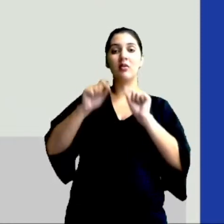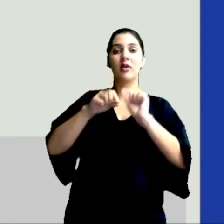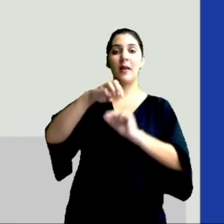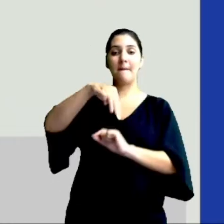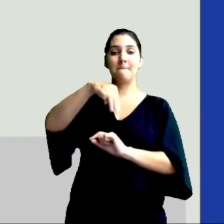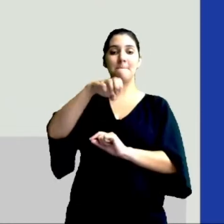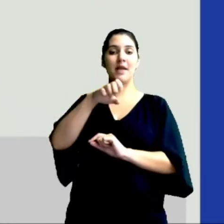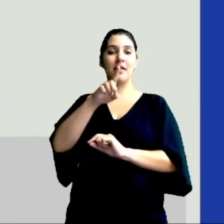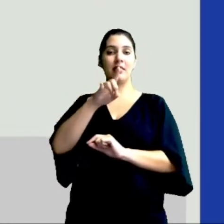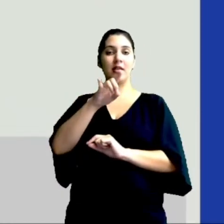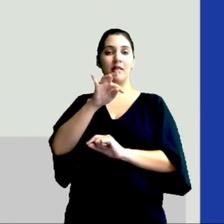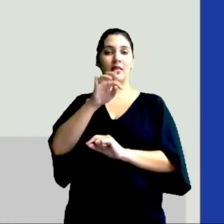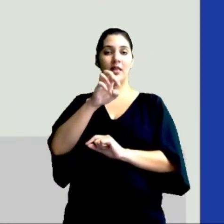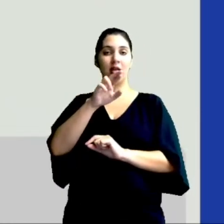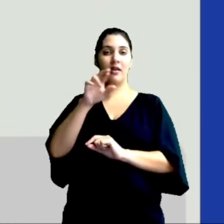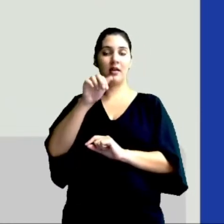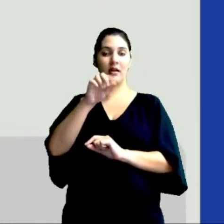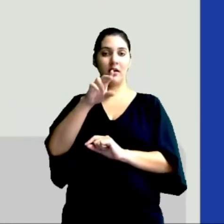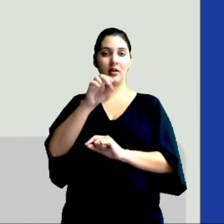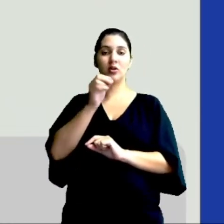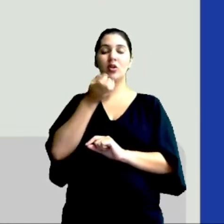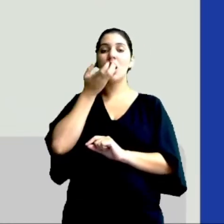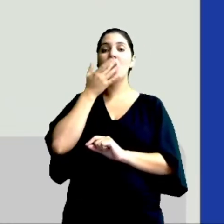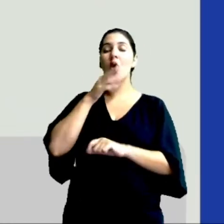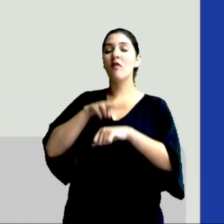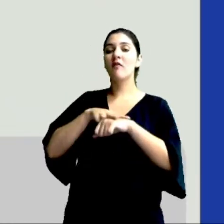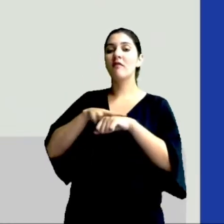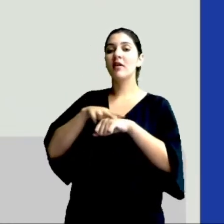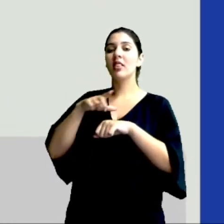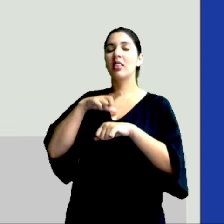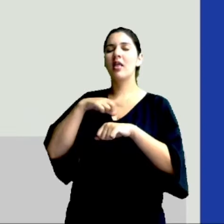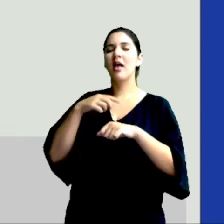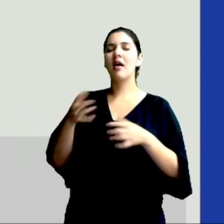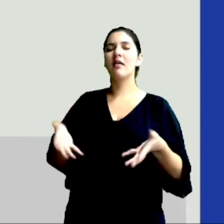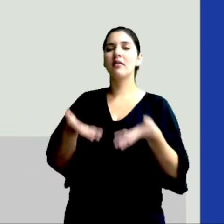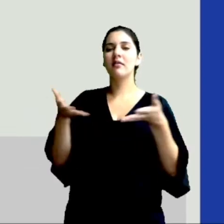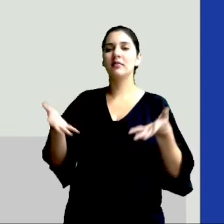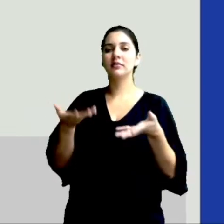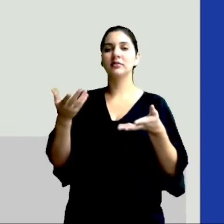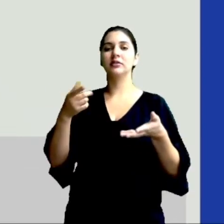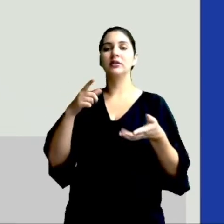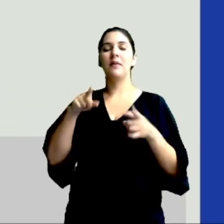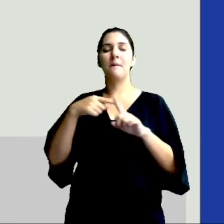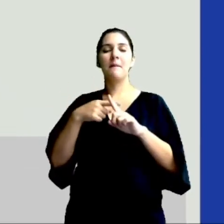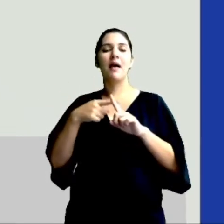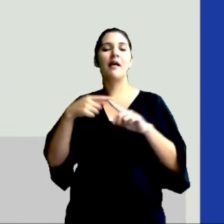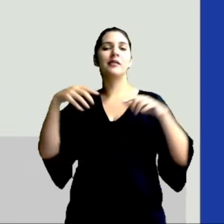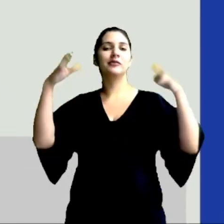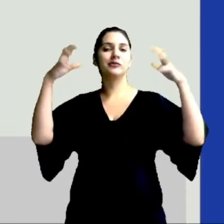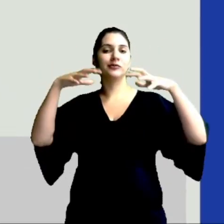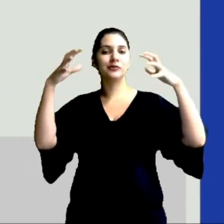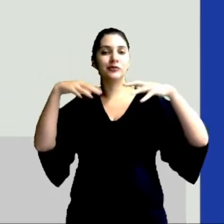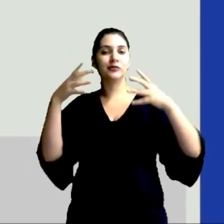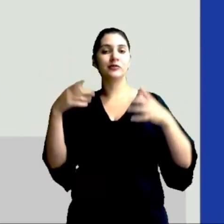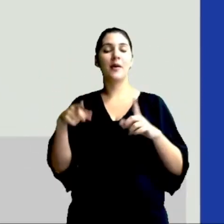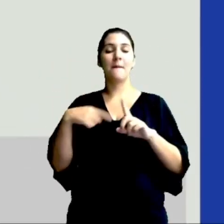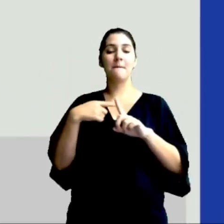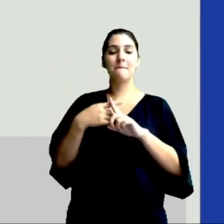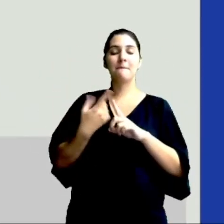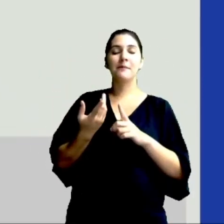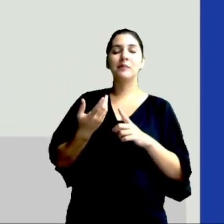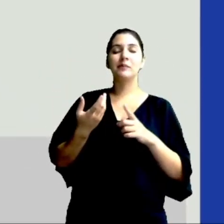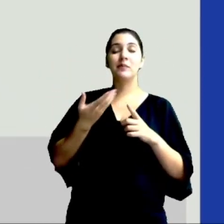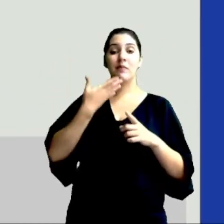esse verde, né, que já é um clima que você vai ter uma oscilação maior, né, você já vai ter uma maior chuva, você já vai ter mais condições,